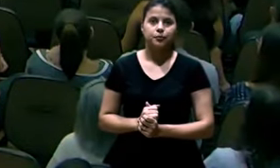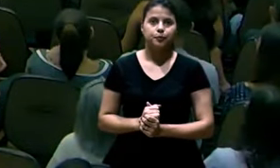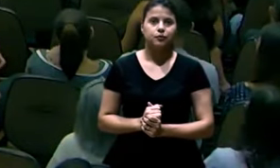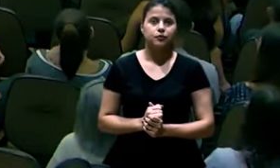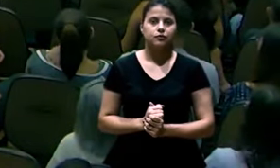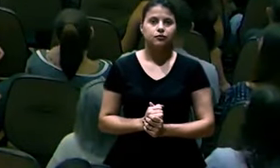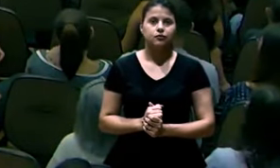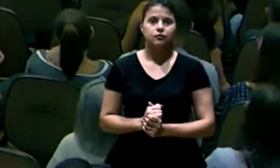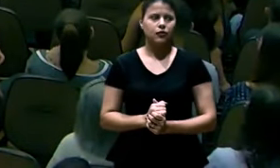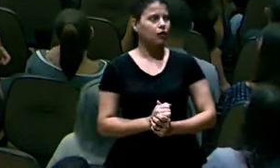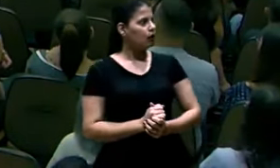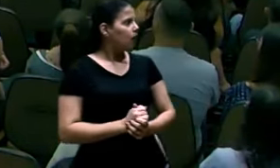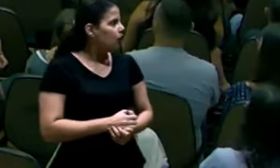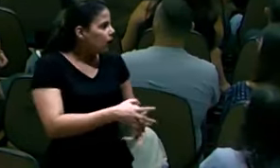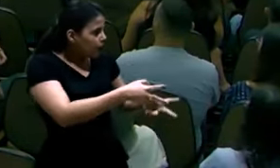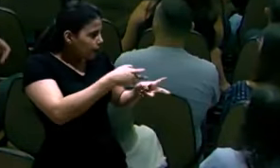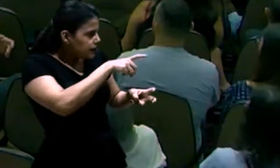Vejo que tu é profeta.